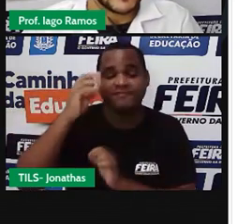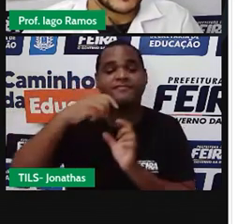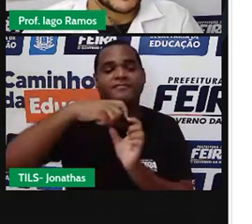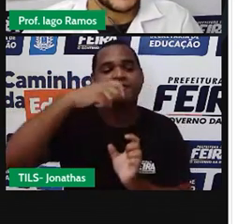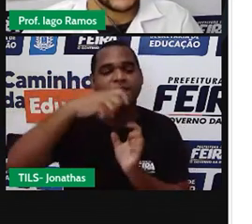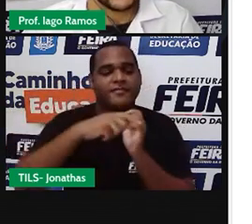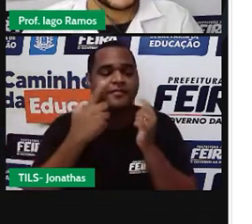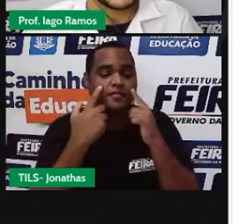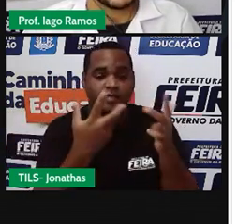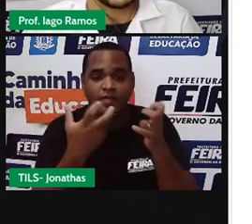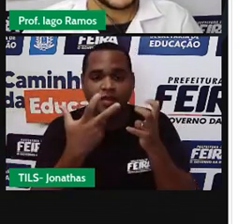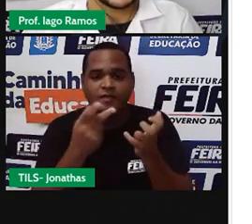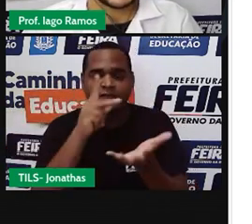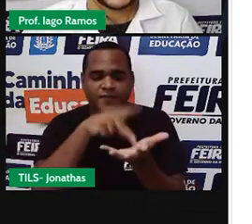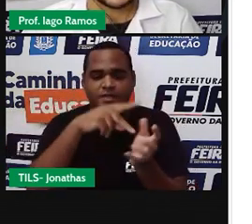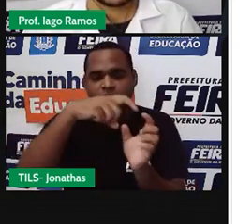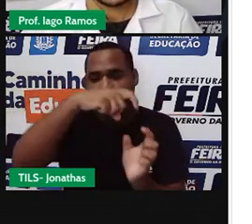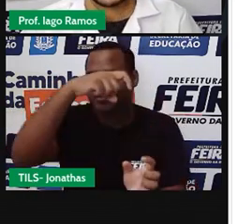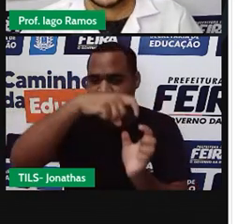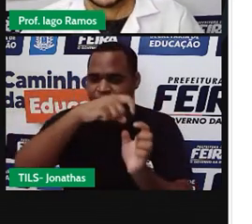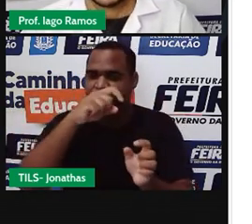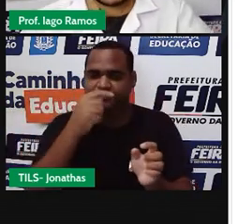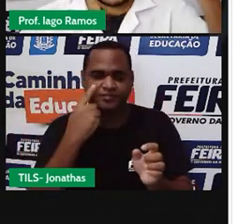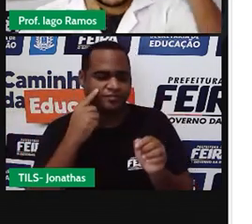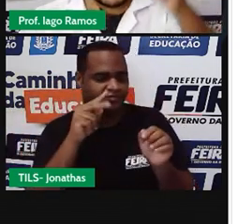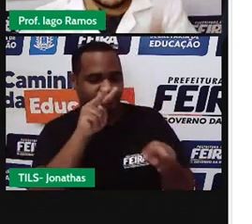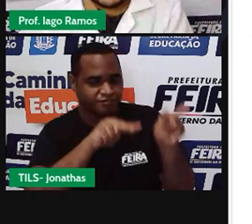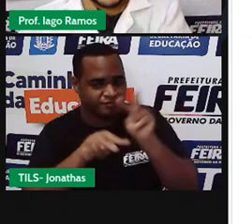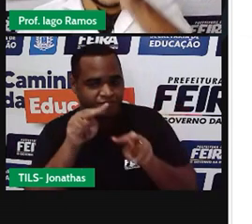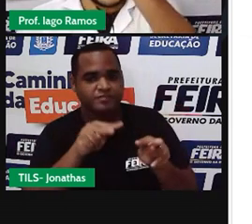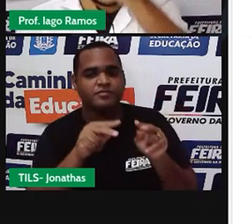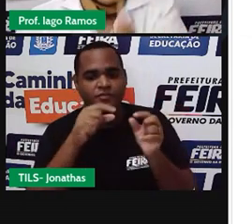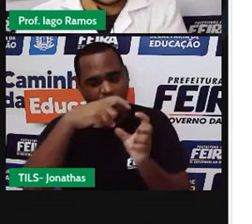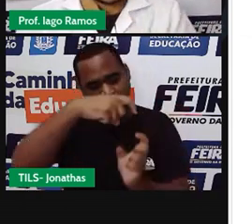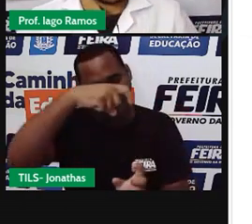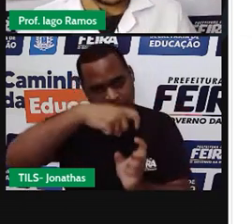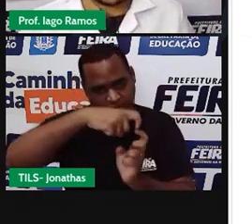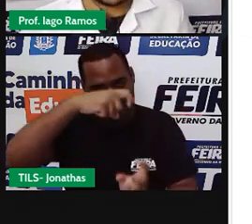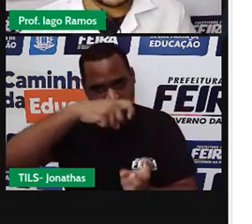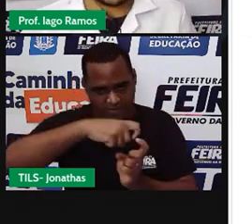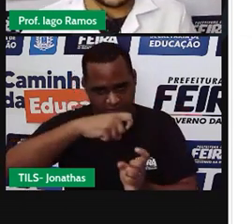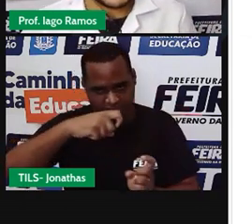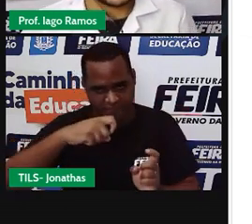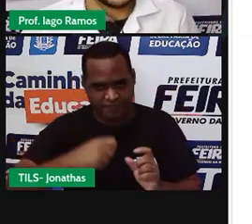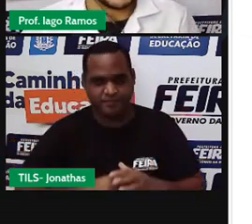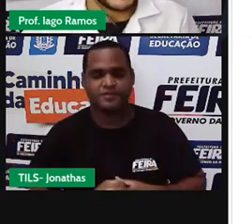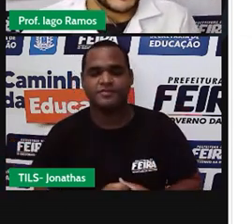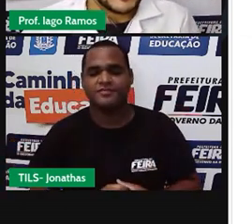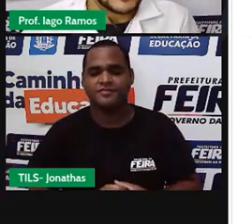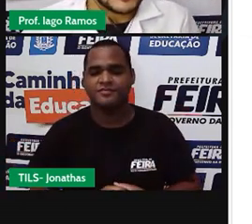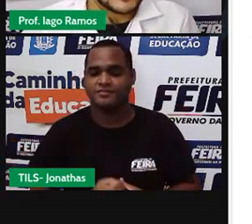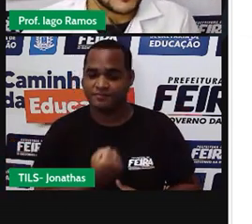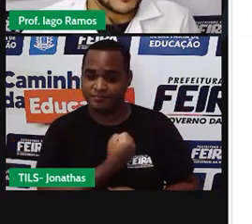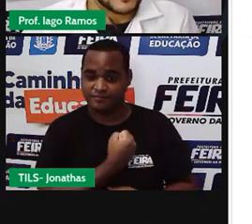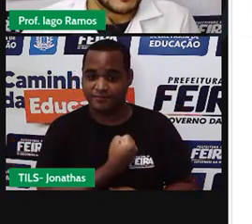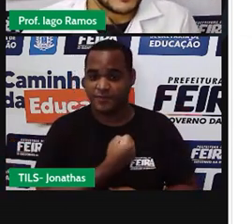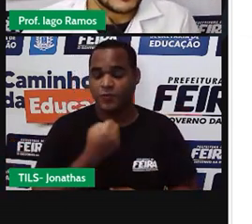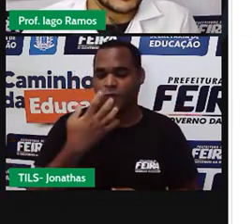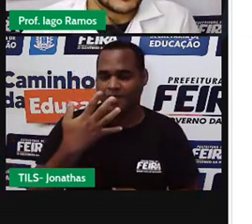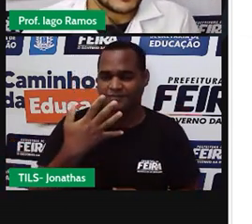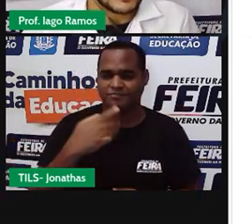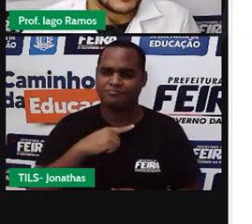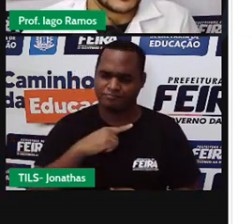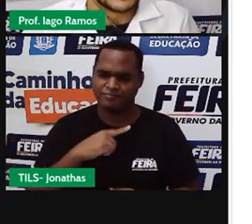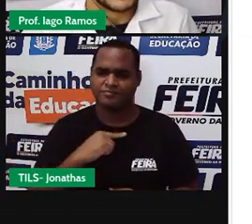assim nessa figura na vertical vertical Dá para colocar quatro plaquinhas